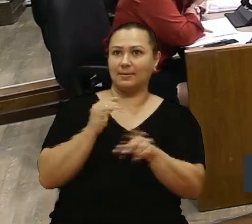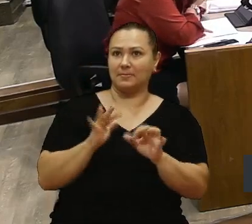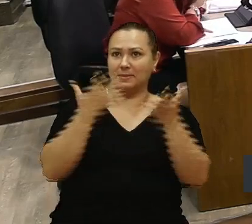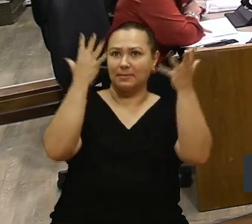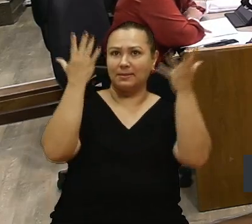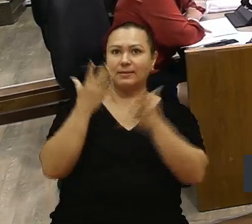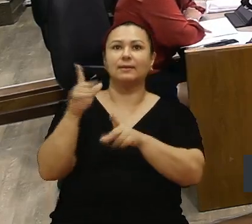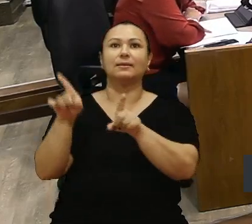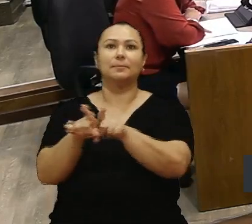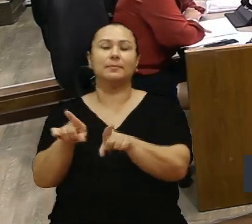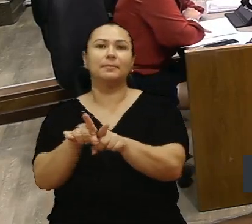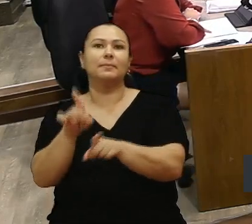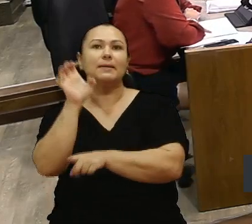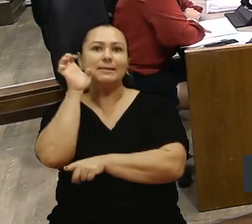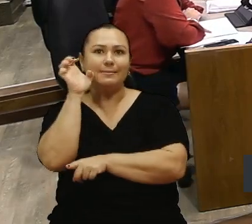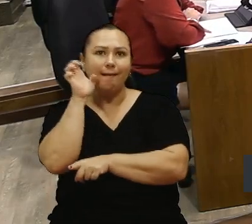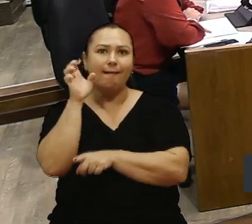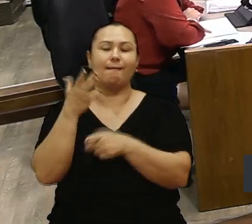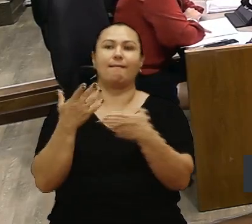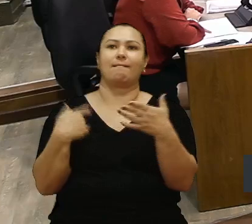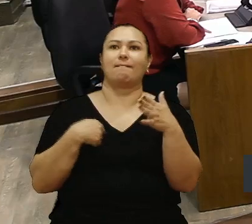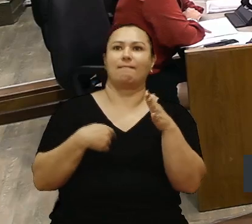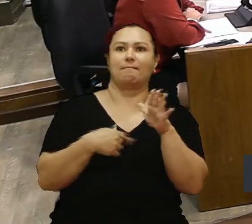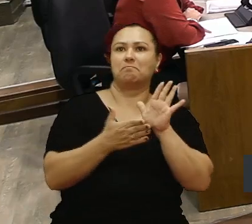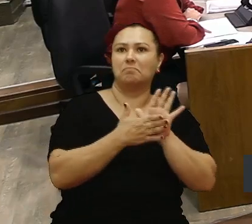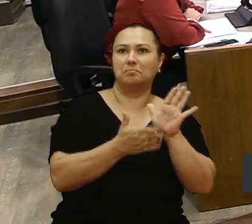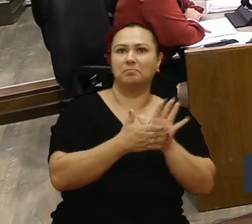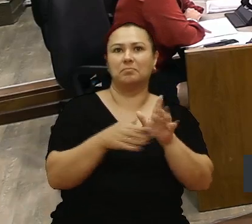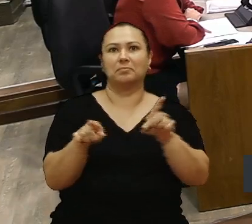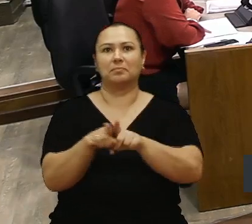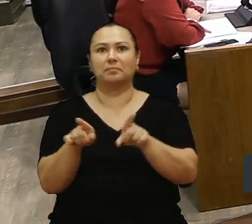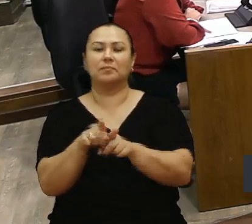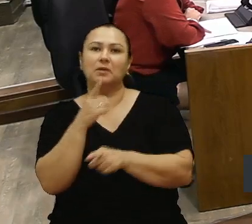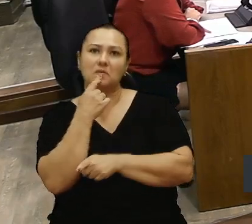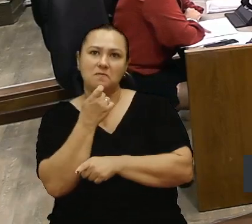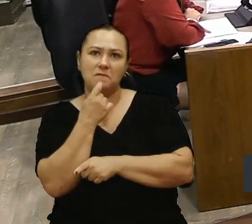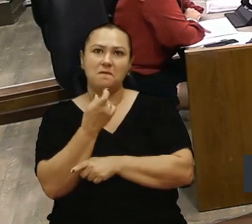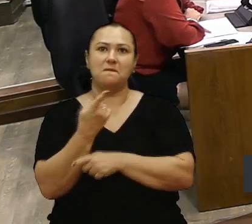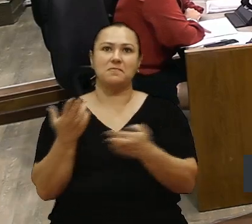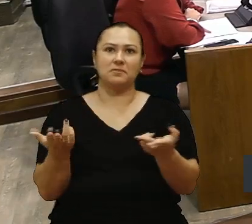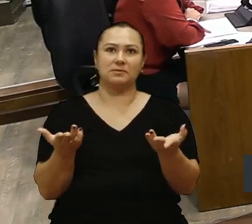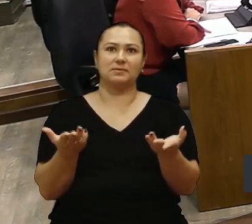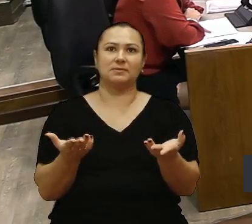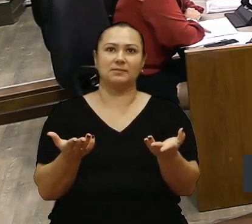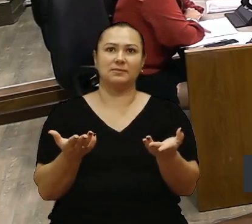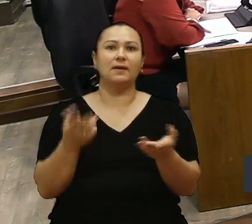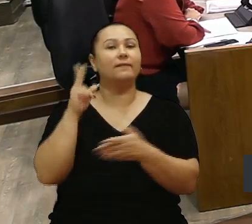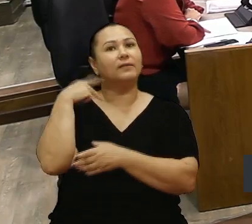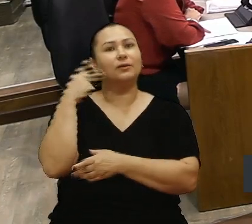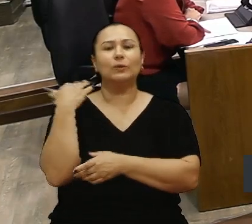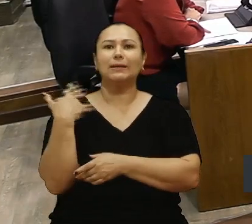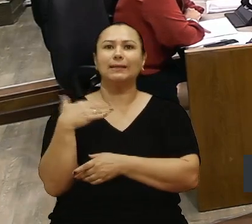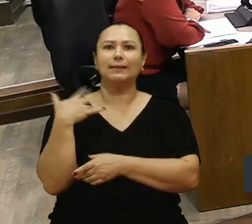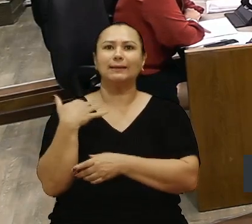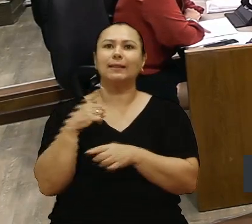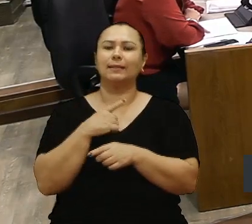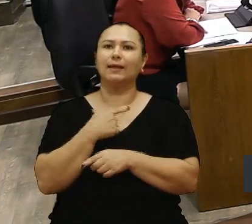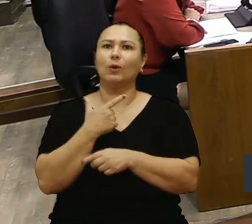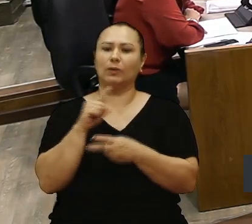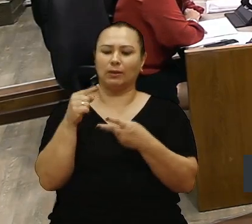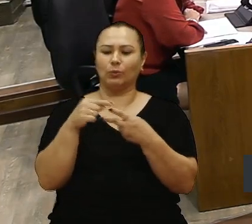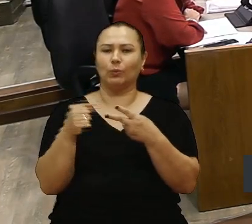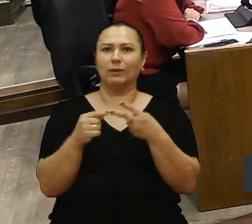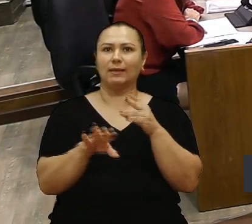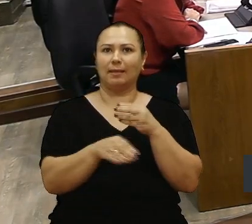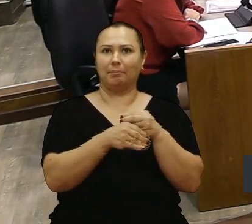vereadora Estela pela propositura, a senhora pela manifestação junto à vereadora Rose Frigieri. Vereador Andressa, nós temos outras 2 emendas que